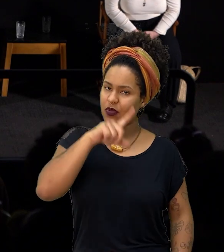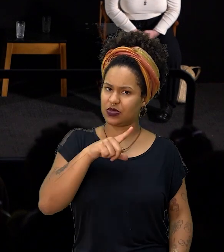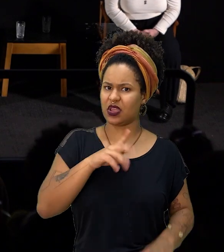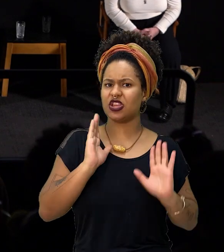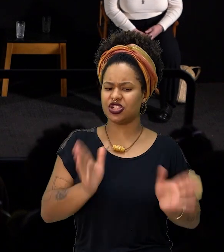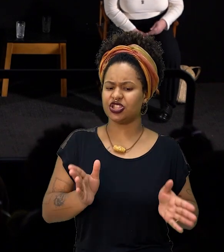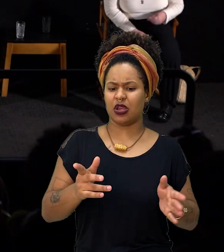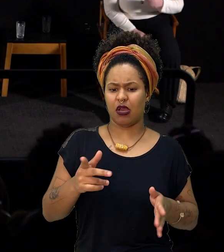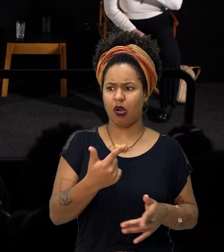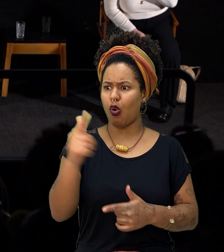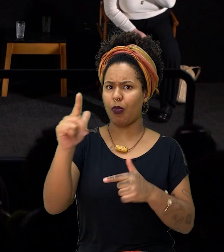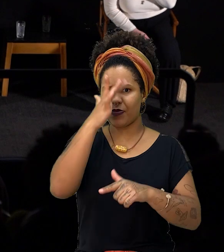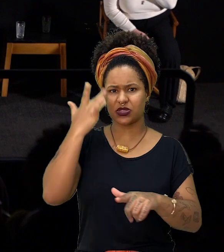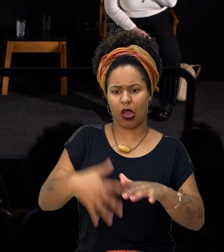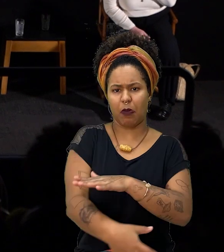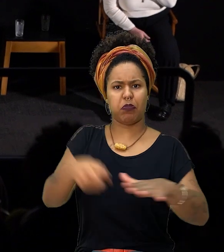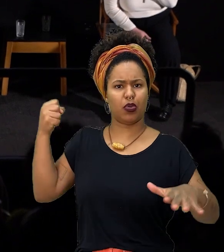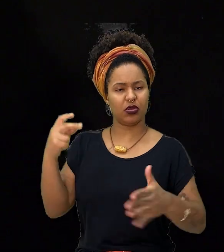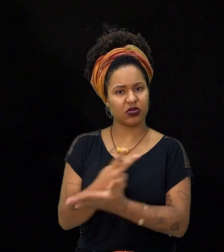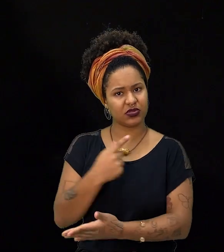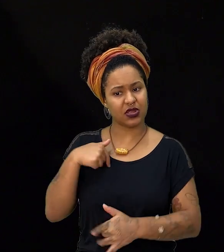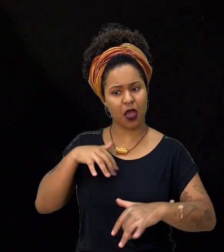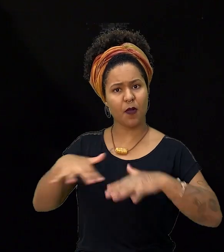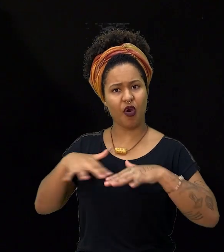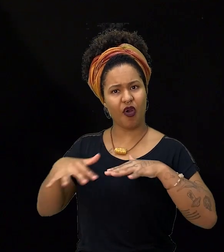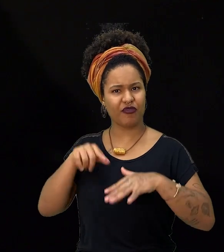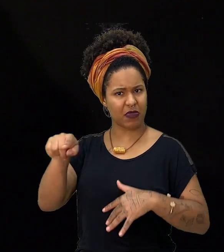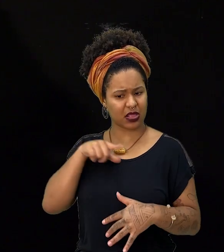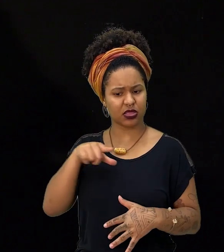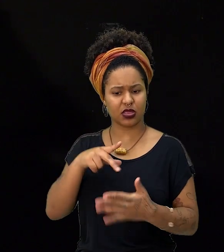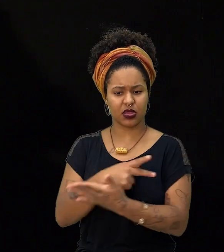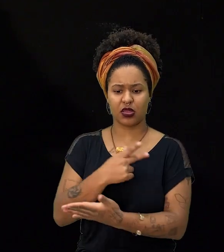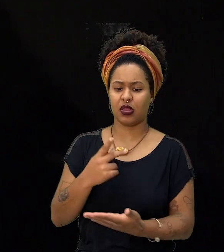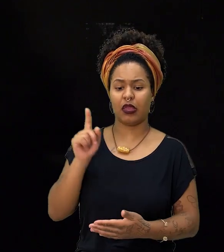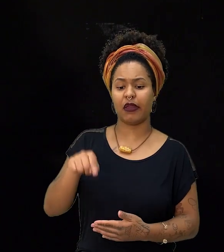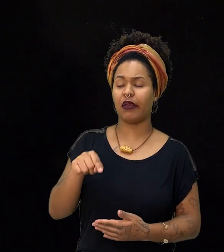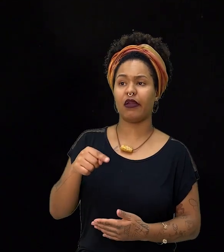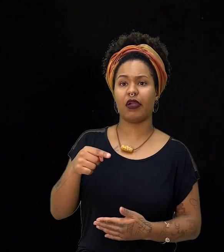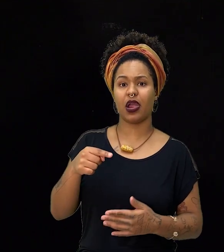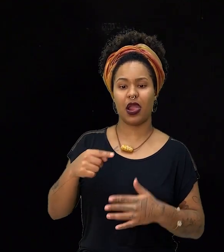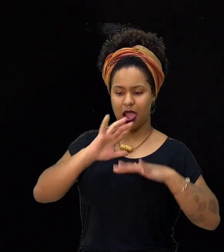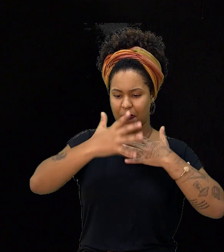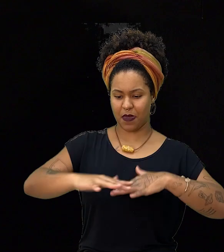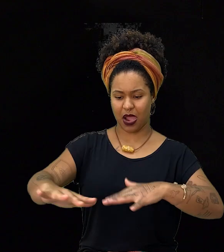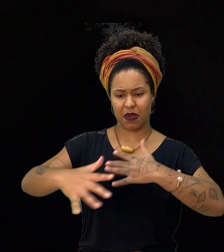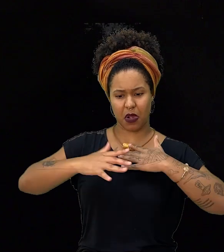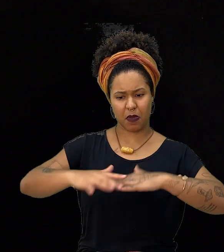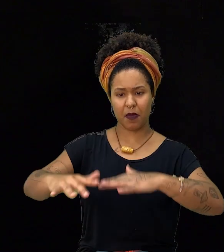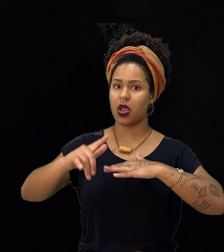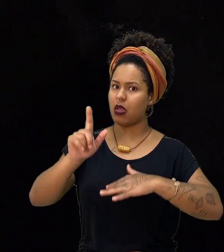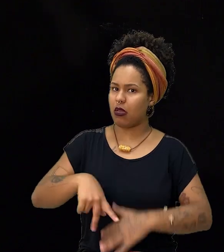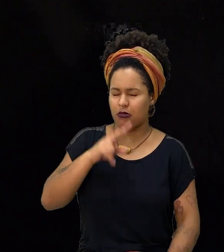foram arrancadas ali na região. O movimento de, né, as correntes marítimas ali são muito, muito,